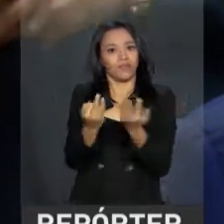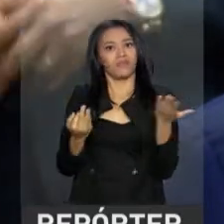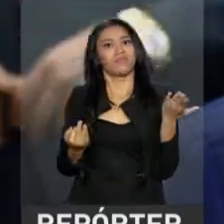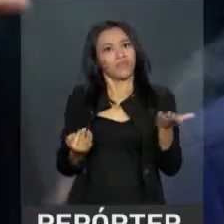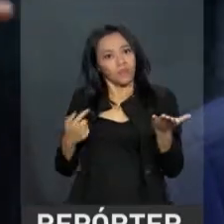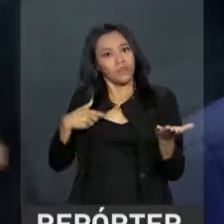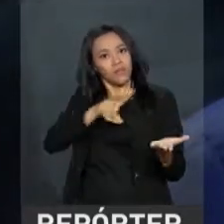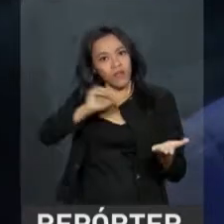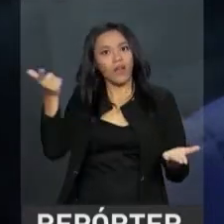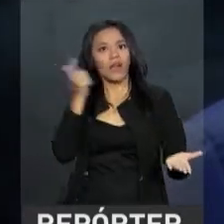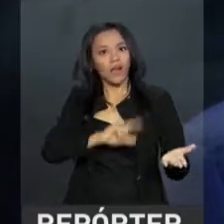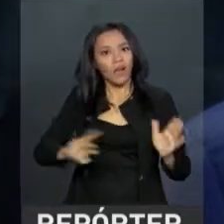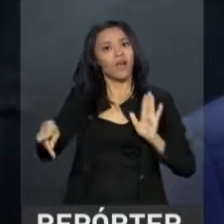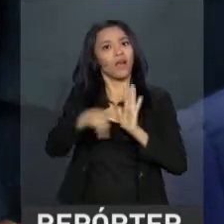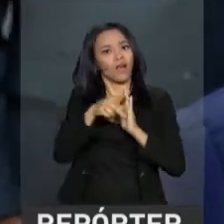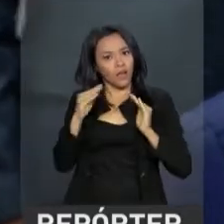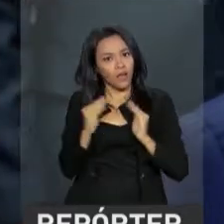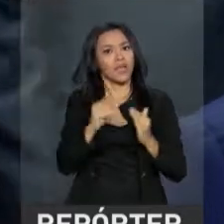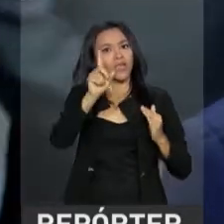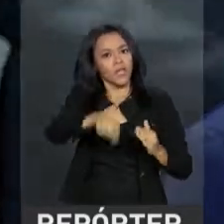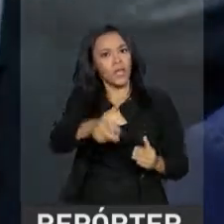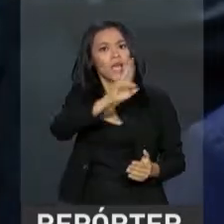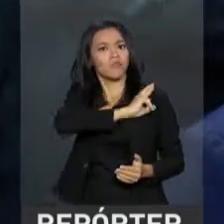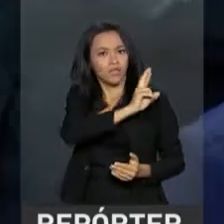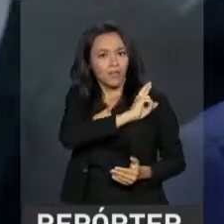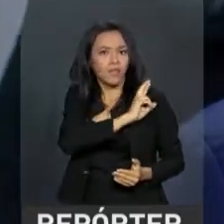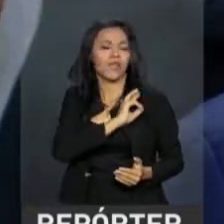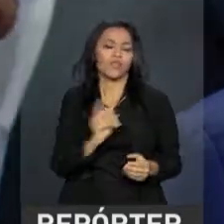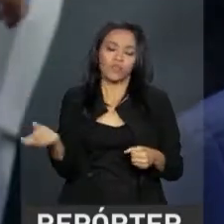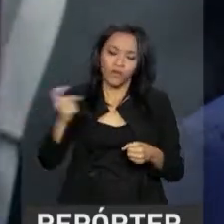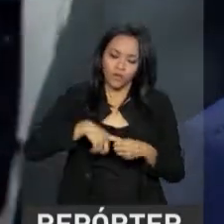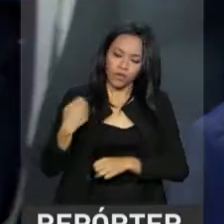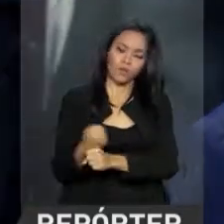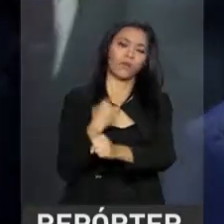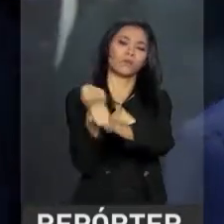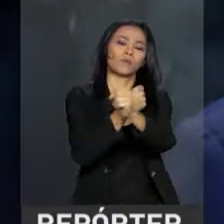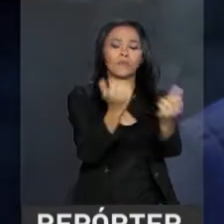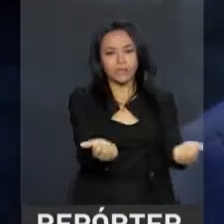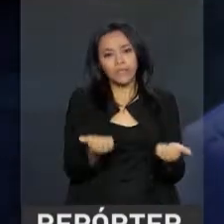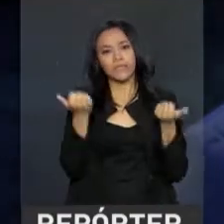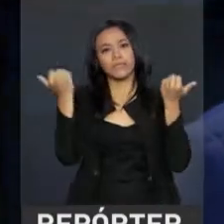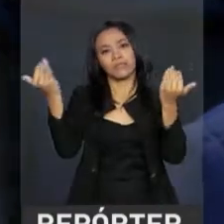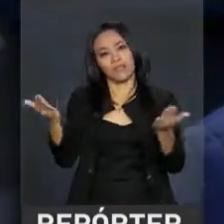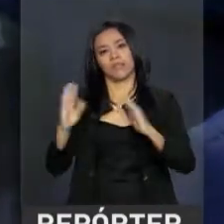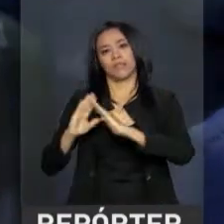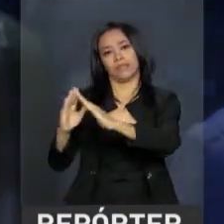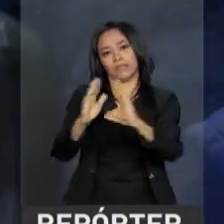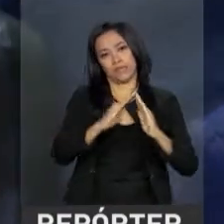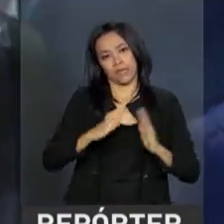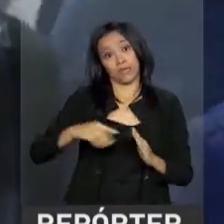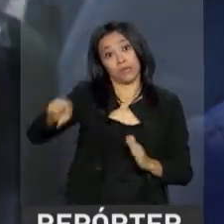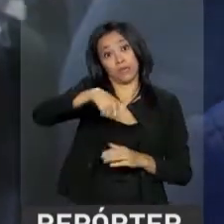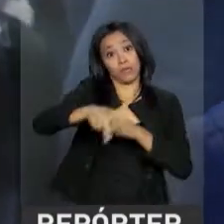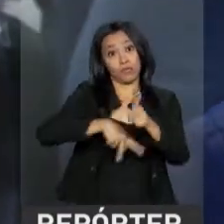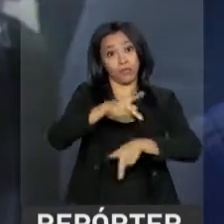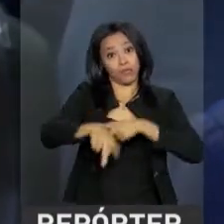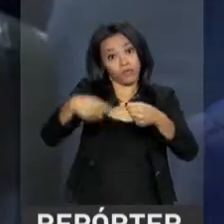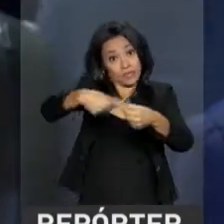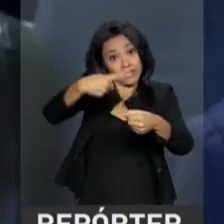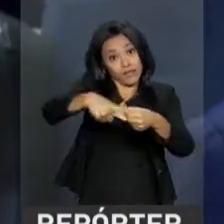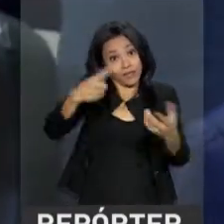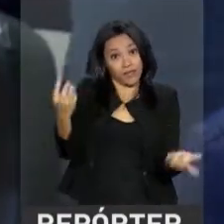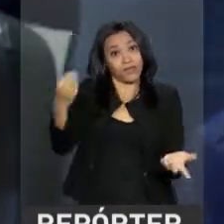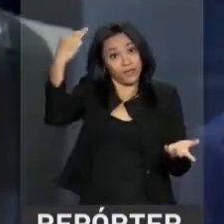exatamente por essa maneira responsável de retomar essas obras e entregar essas obras para o povo de imperatriz especial e